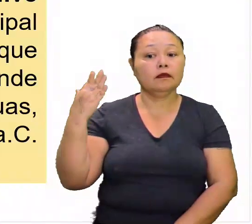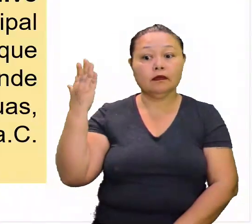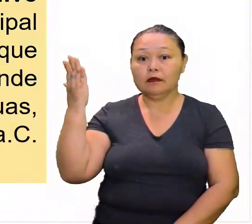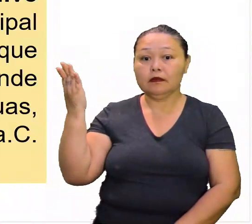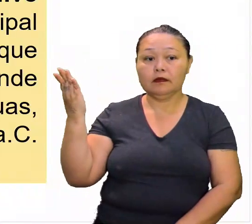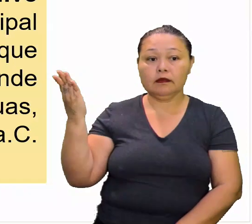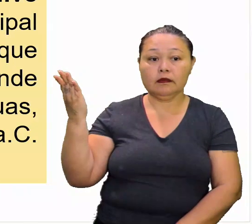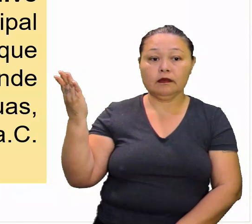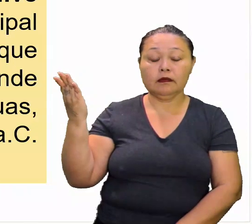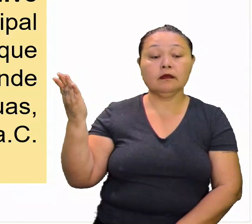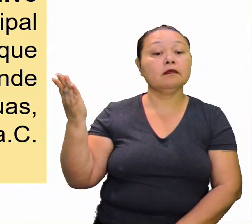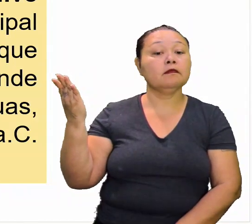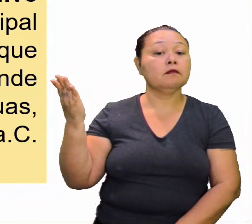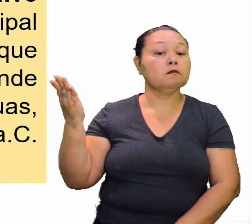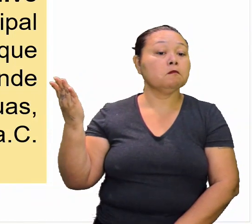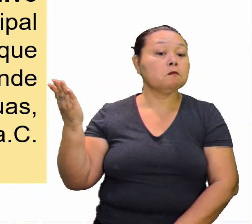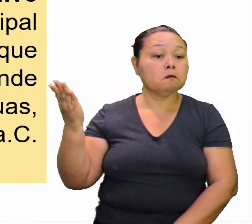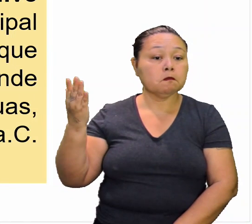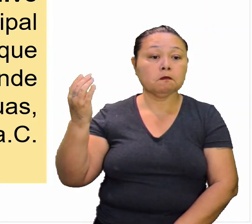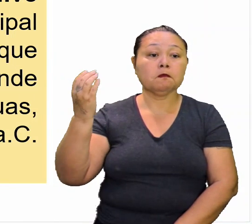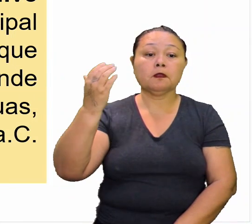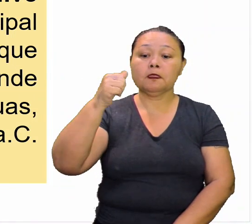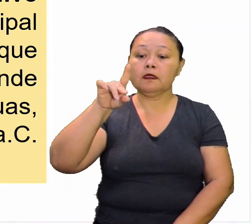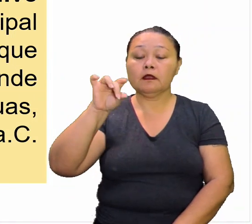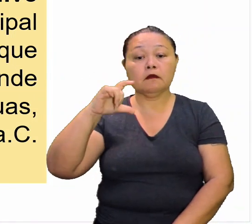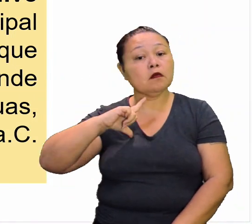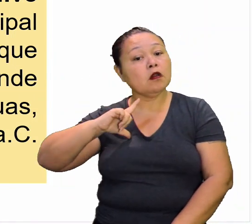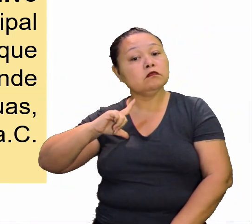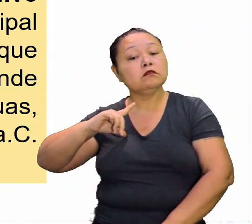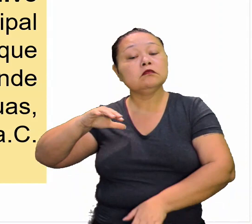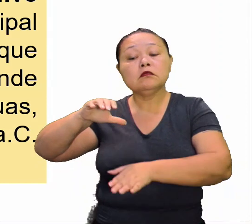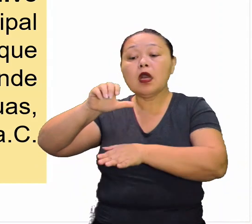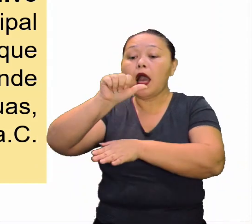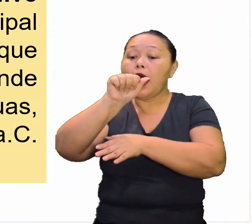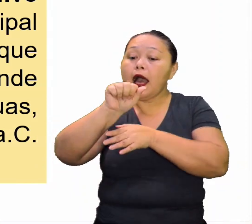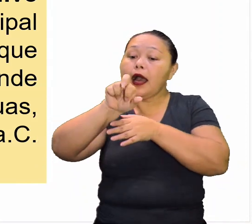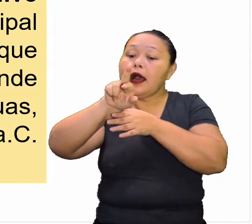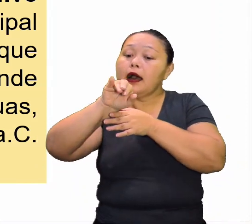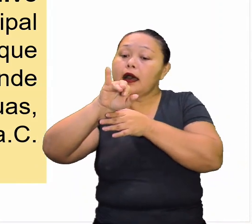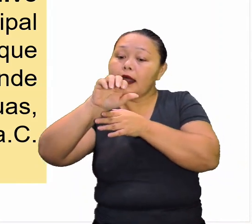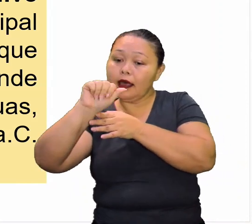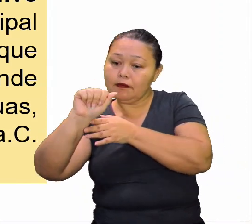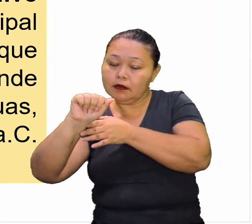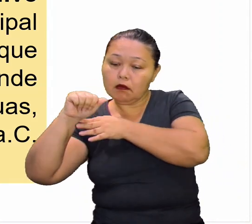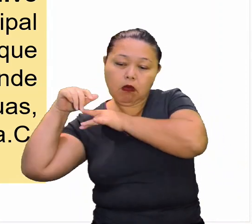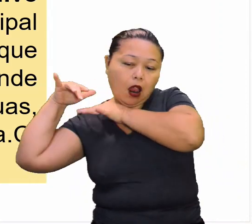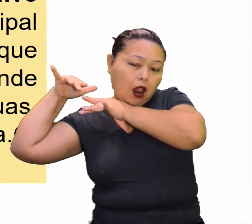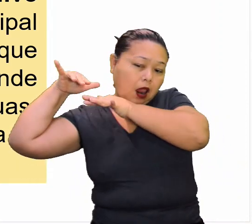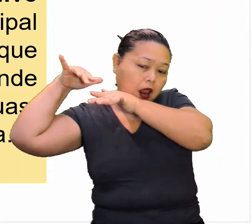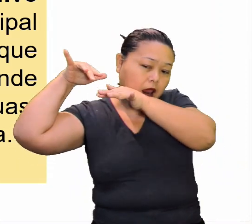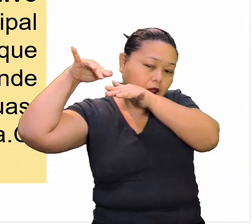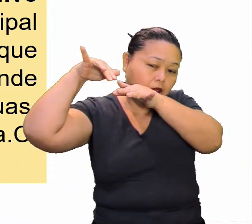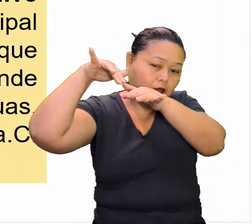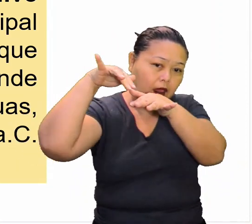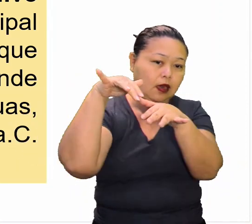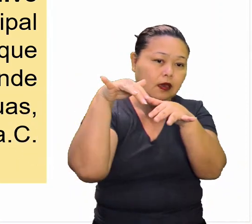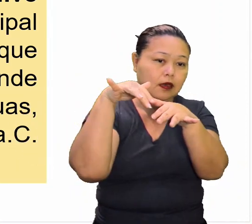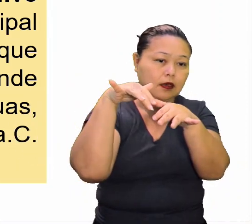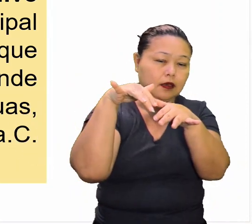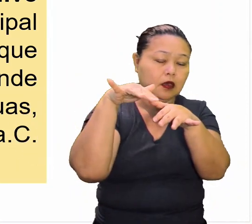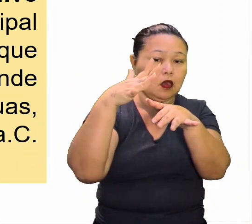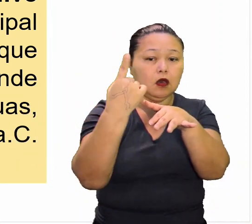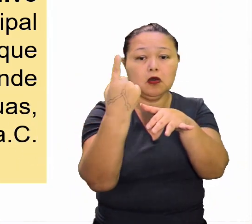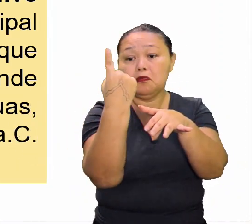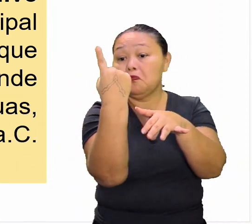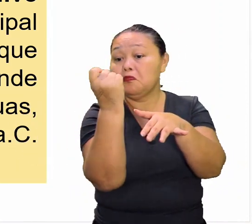Vejam, os caldeus, possivelmente, eles vieram da Arábia. Isso há